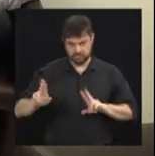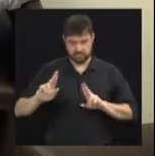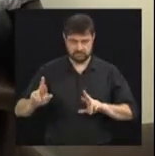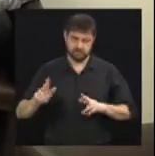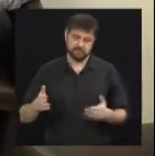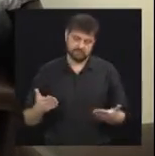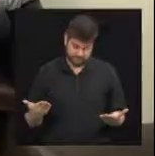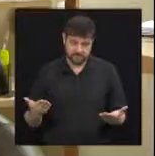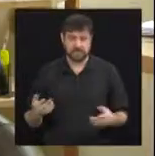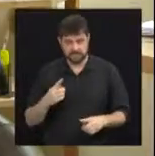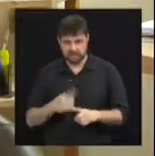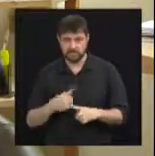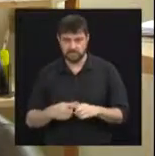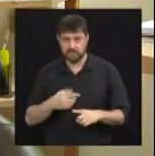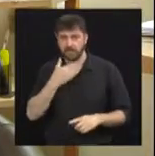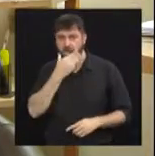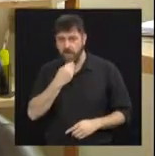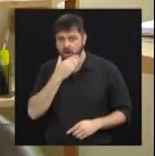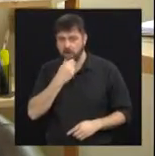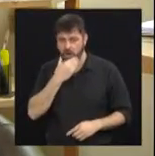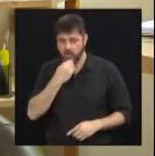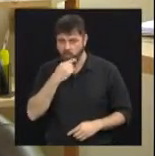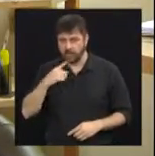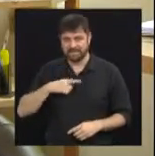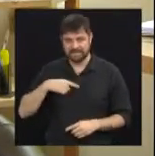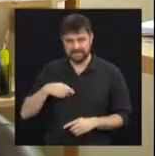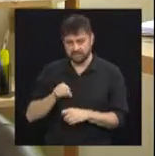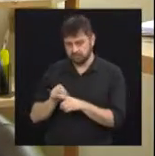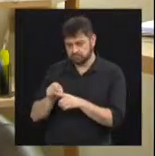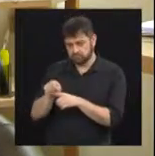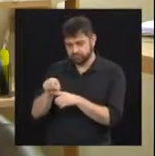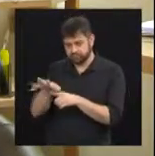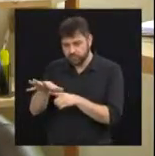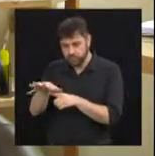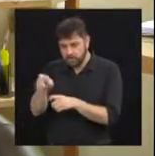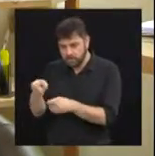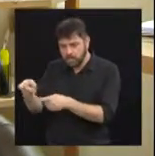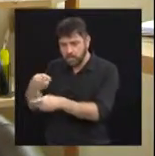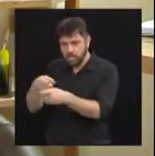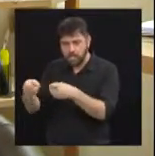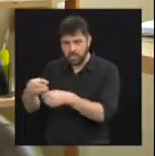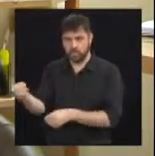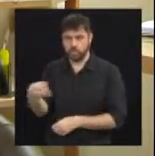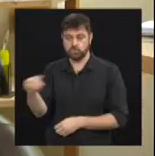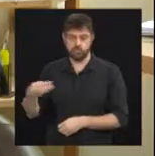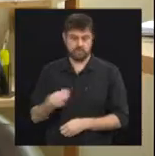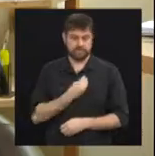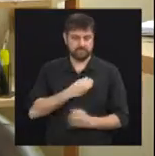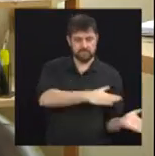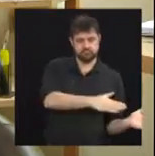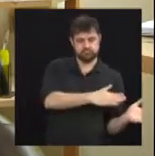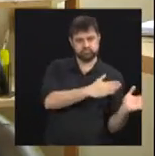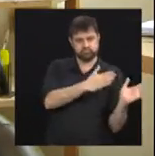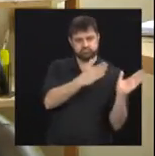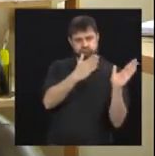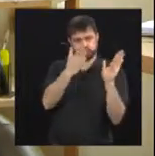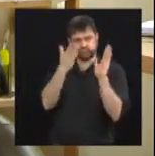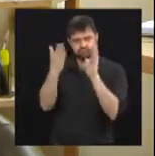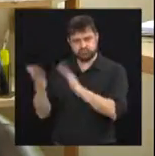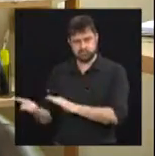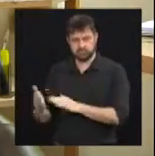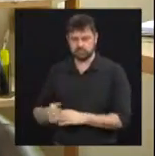No homem é um pouco diferente, bastante diferente, porque os homens são capazes de produzir novos espermatozoides ao longo da vida